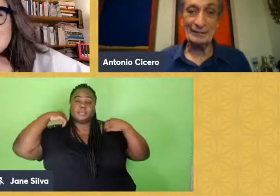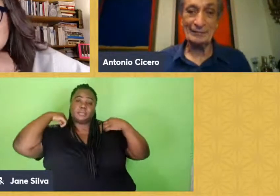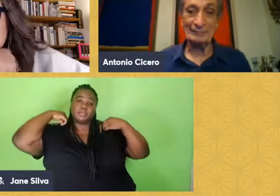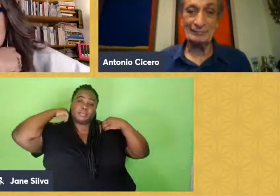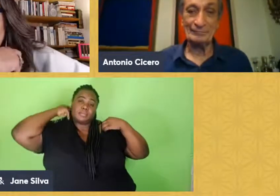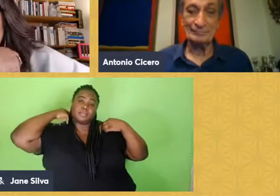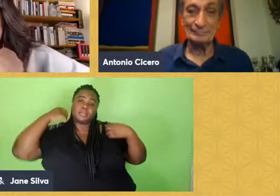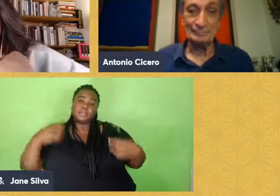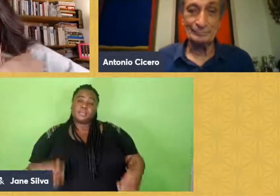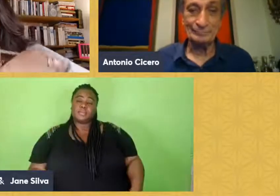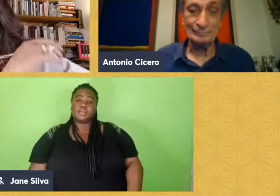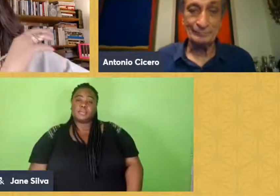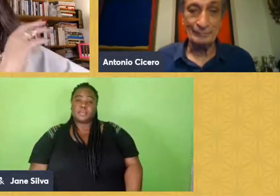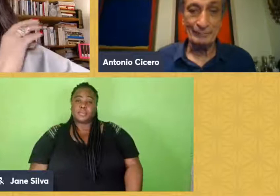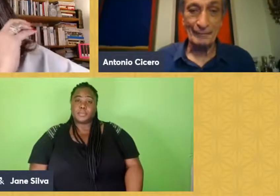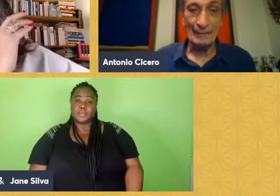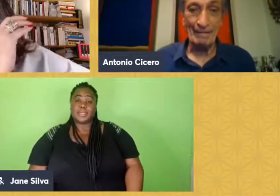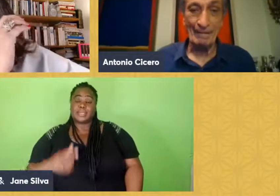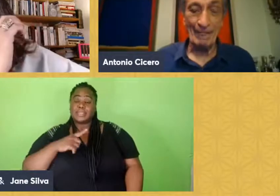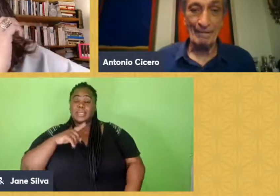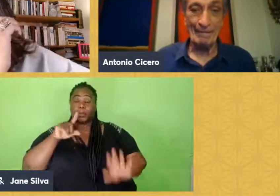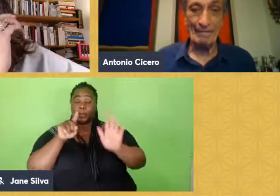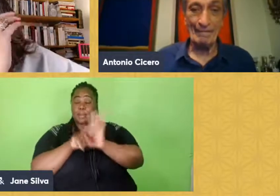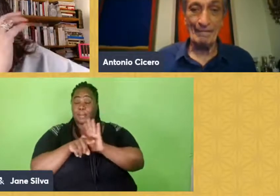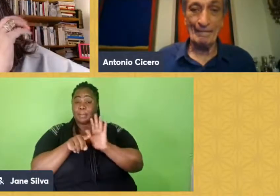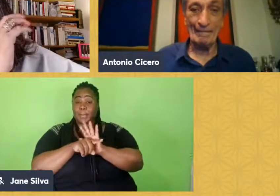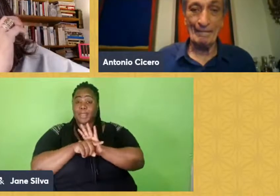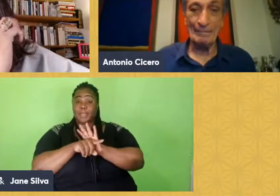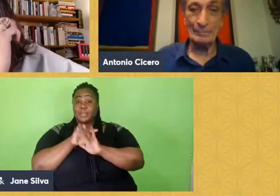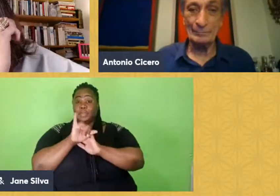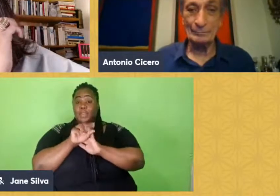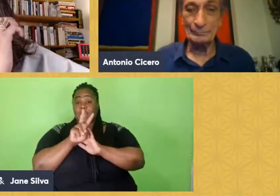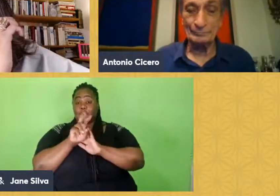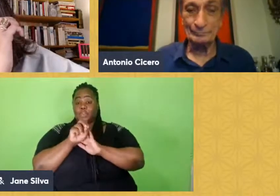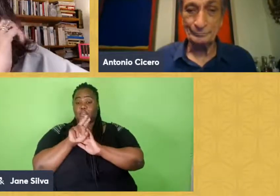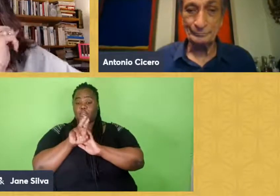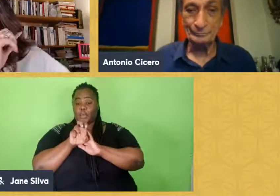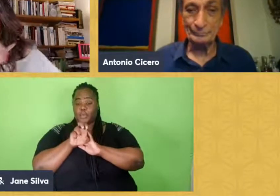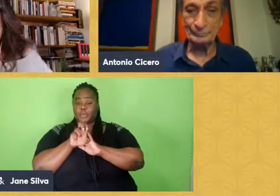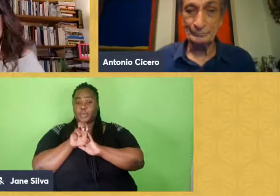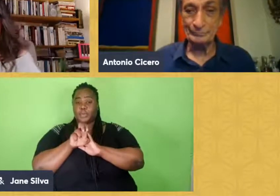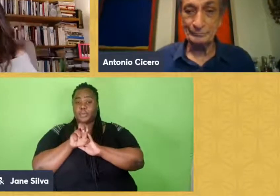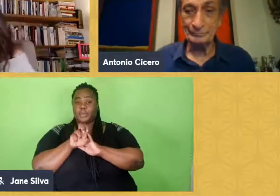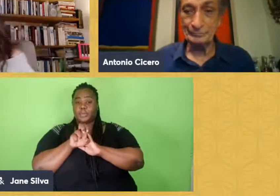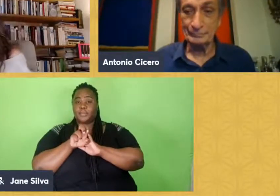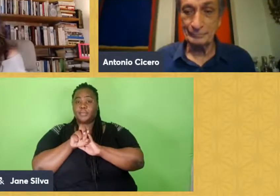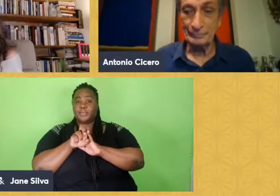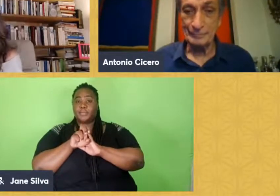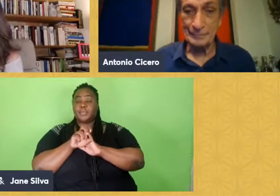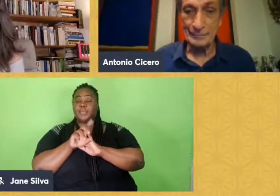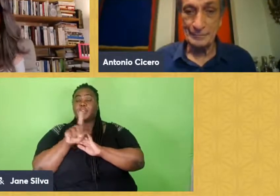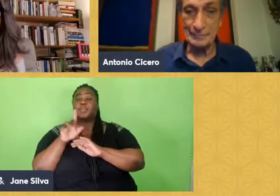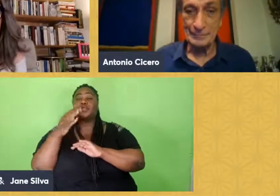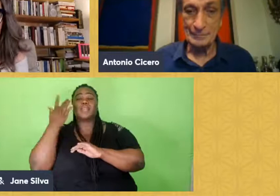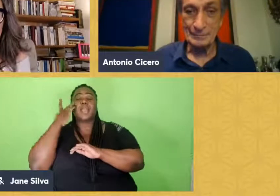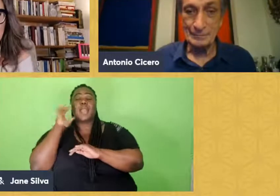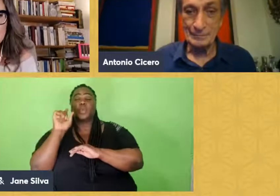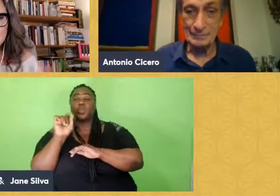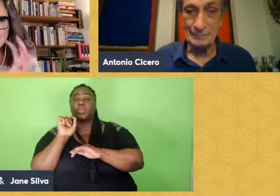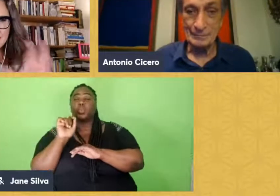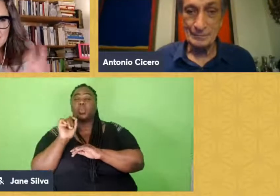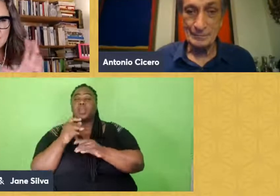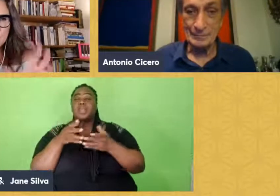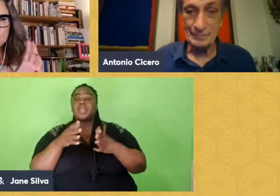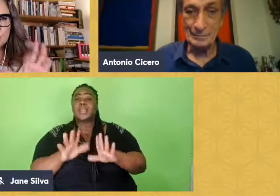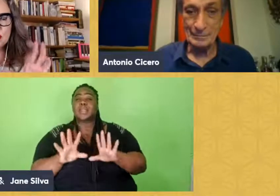E aí tem uma pergunta da Ivone Zoanzupo. Você considera a poesia nascida da